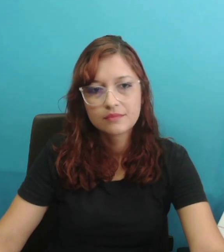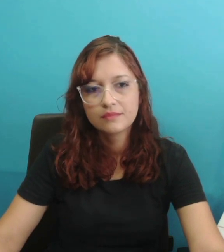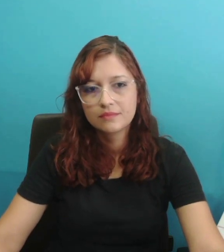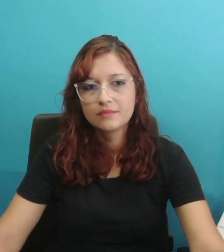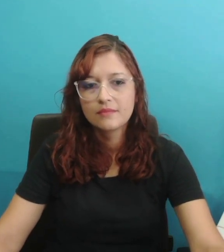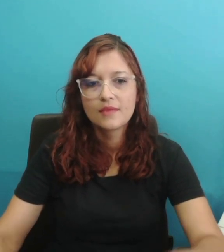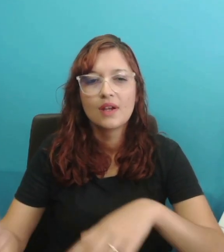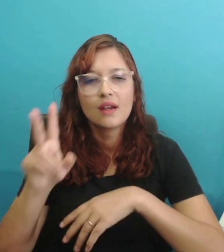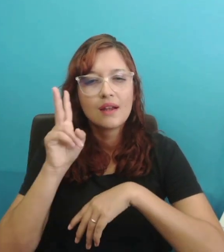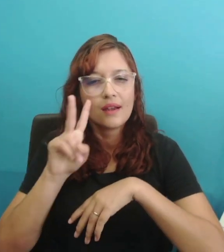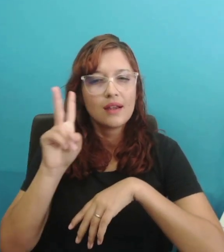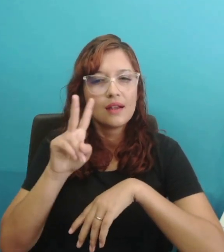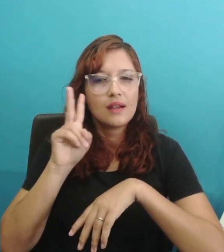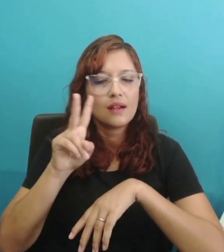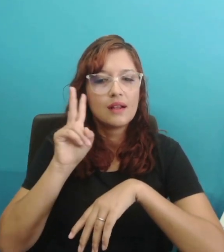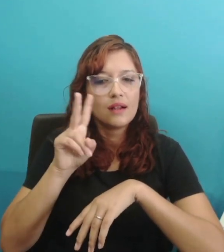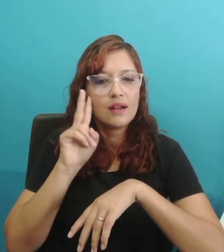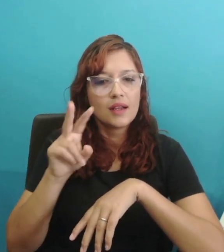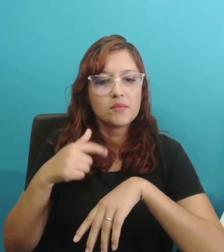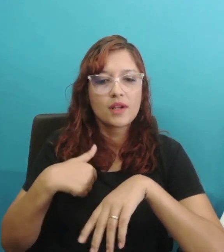Tá vendo? O verbo por.